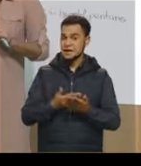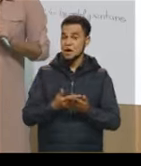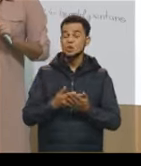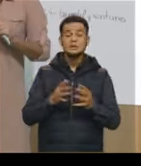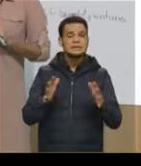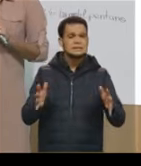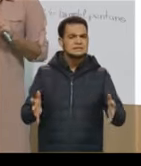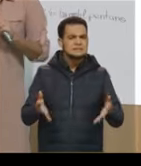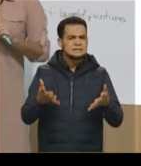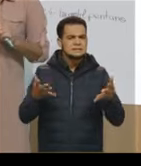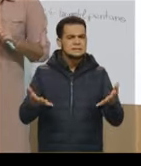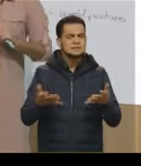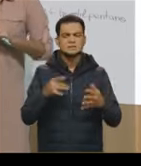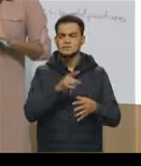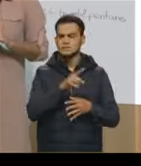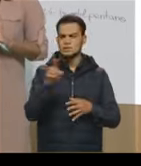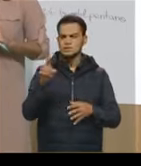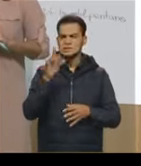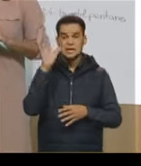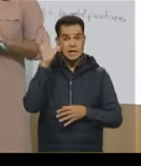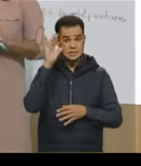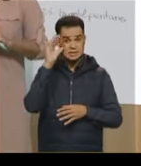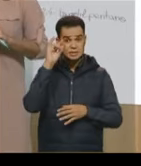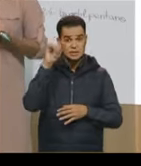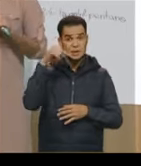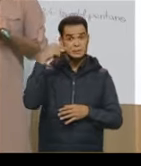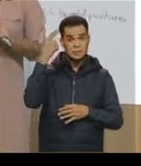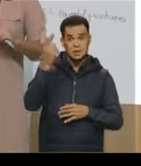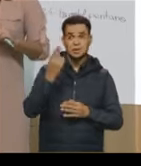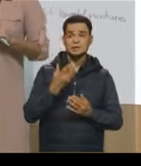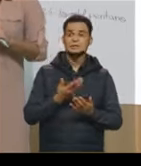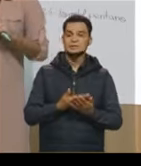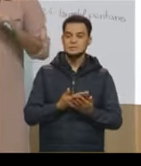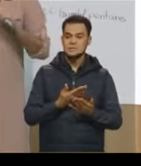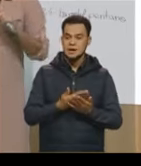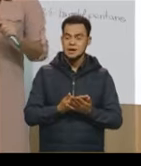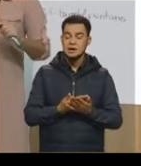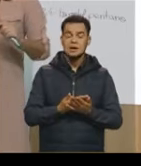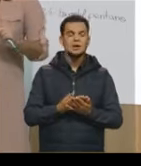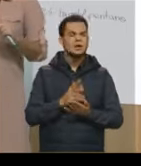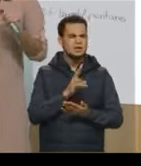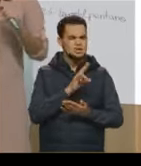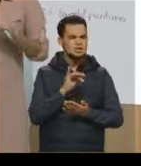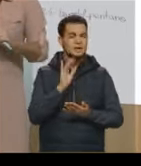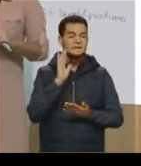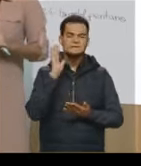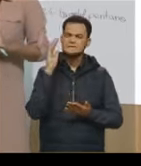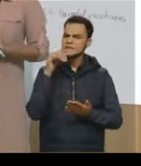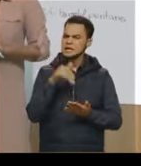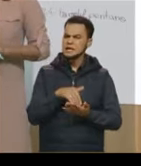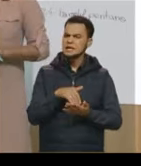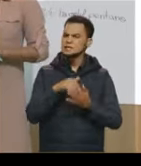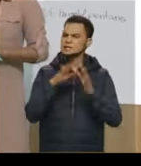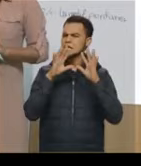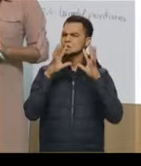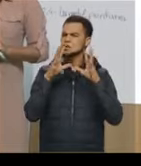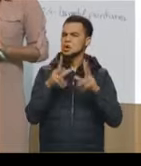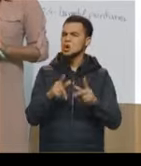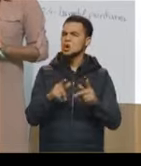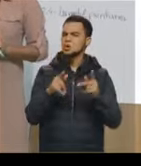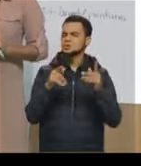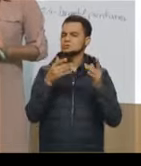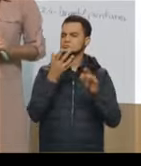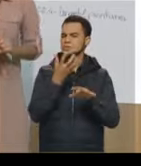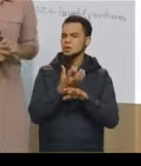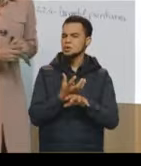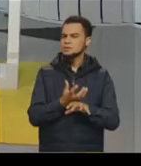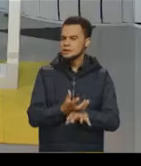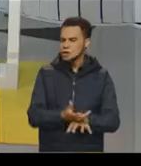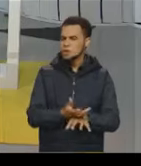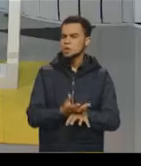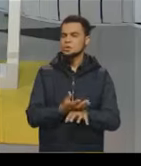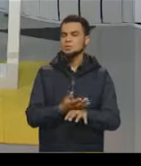Incentivar a vocês a estarem assistindo a próxima aula. Nela nós vamos finalizar todo o conteúdo do volume 2 do